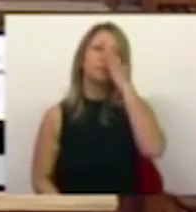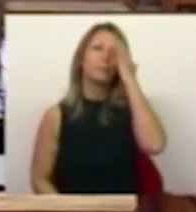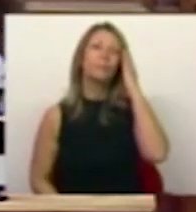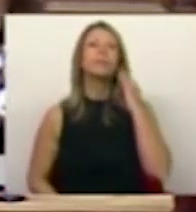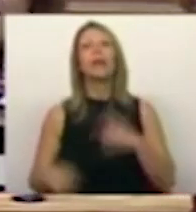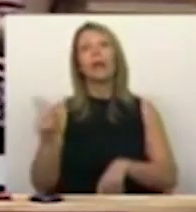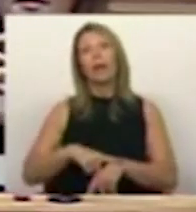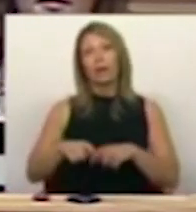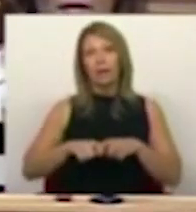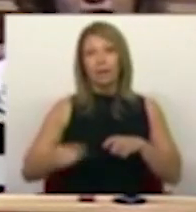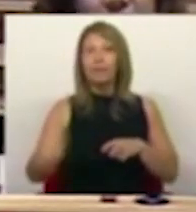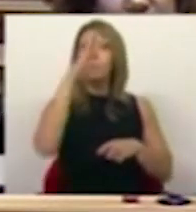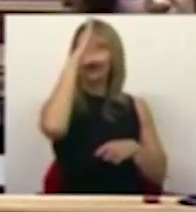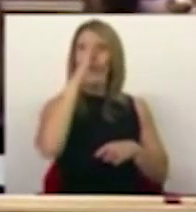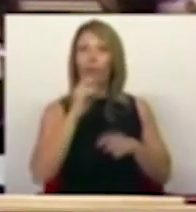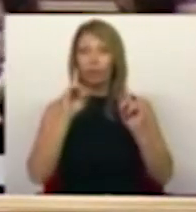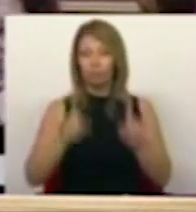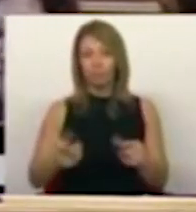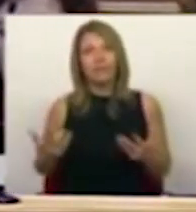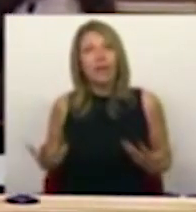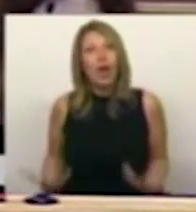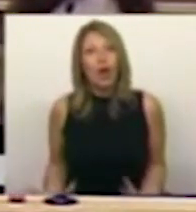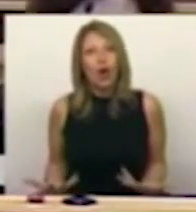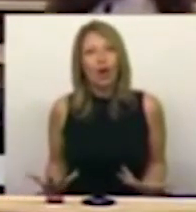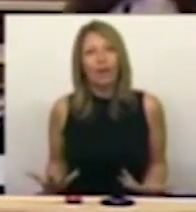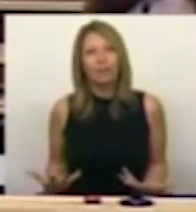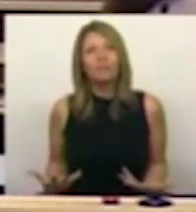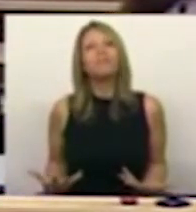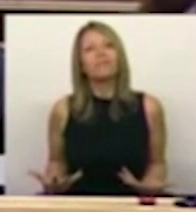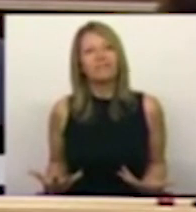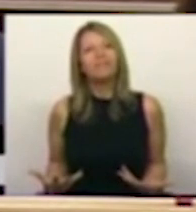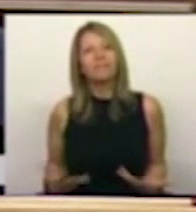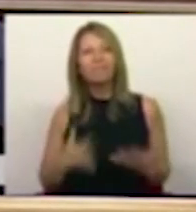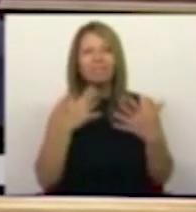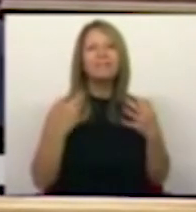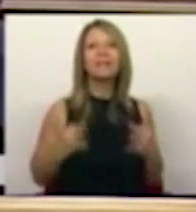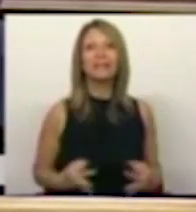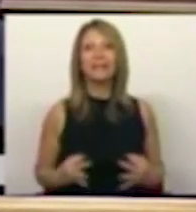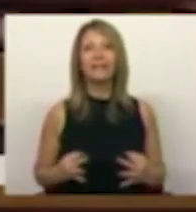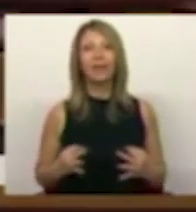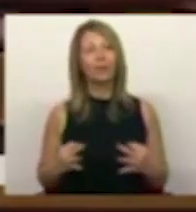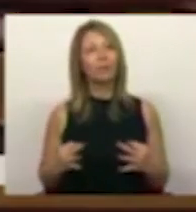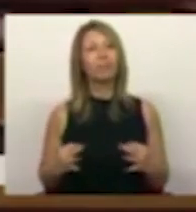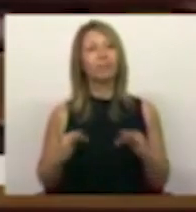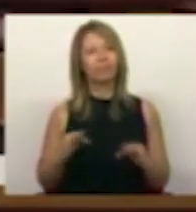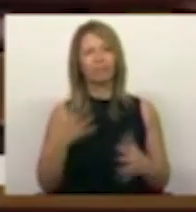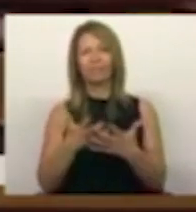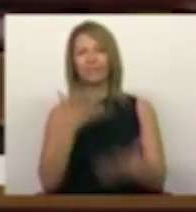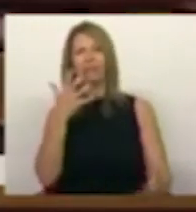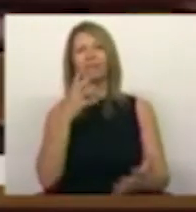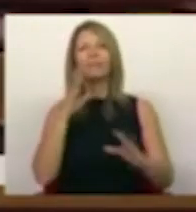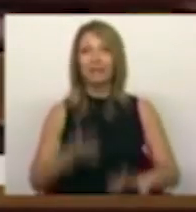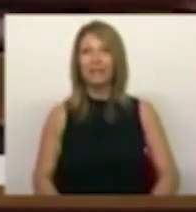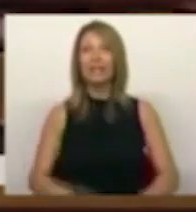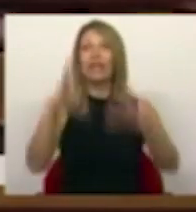A legislatura que agora começa será inevitavelmente marcada pelo